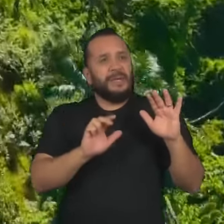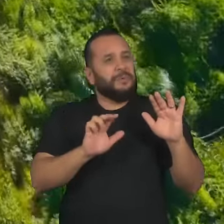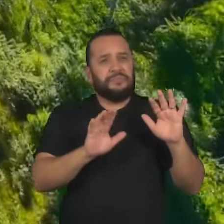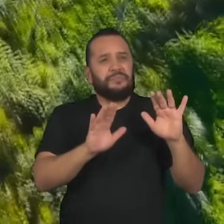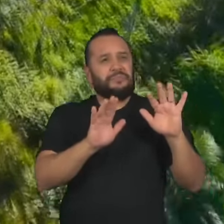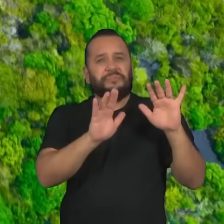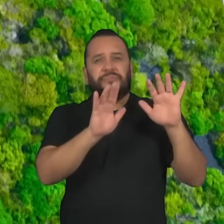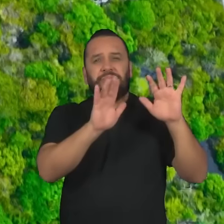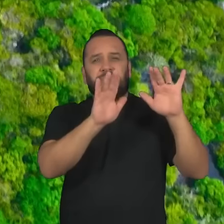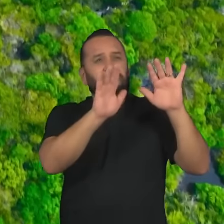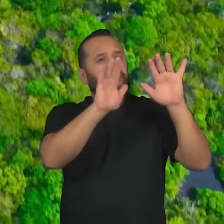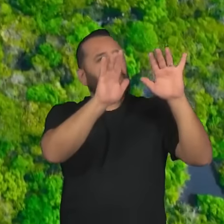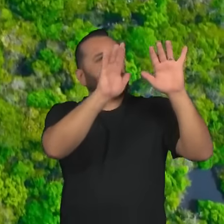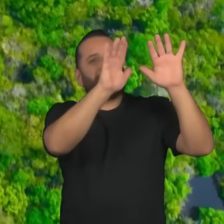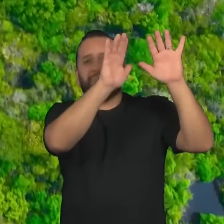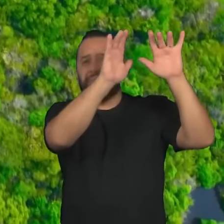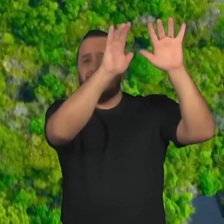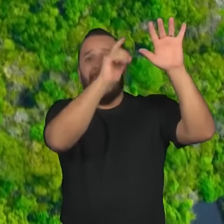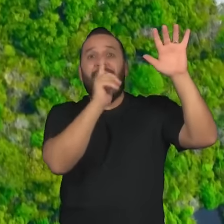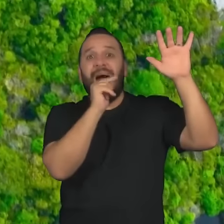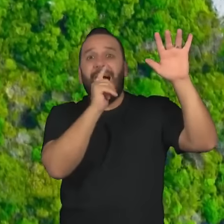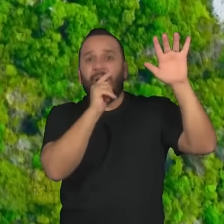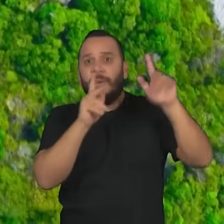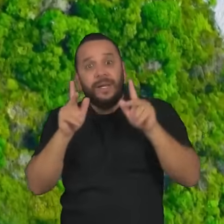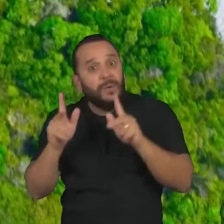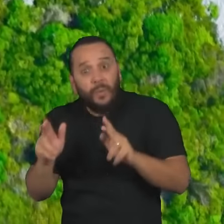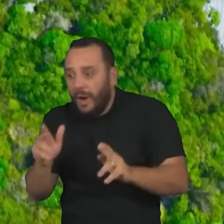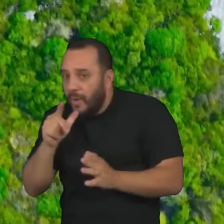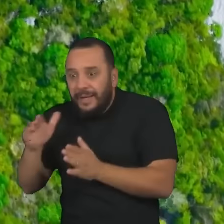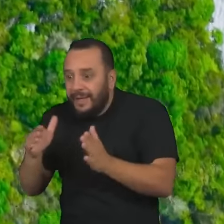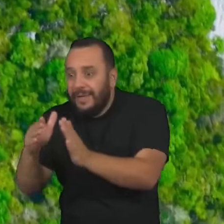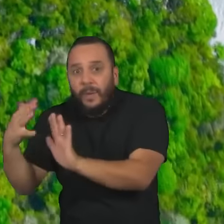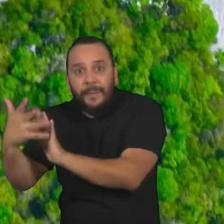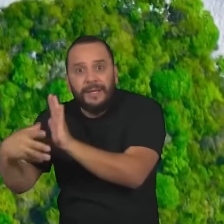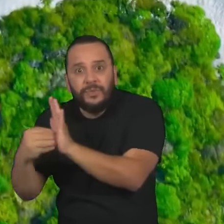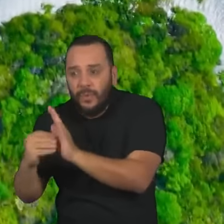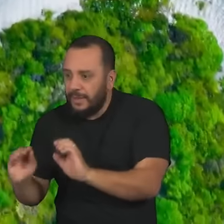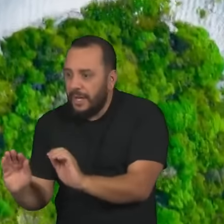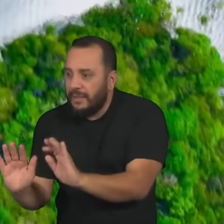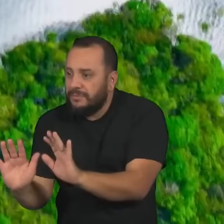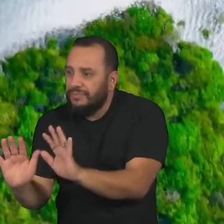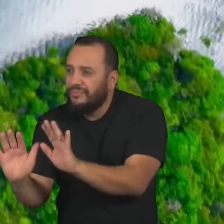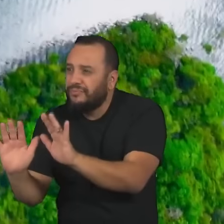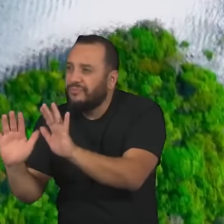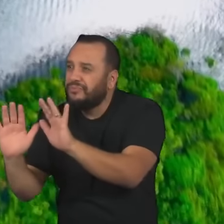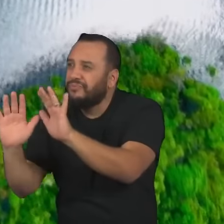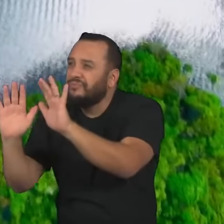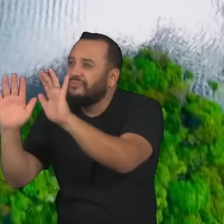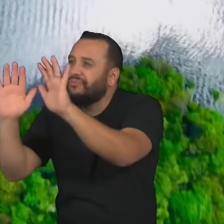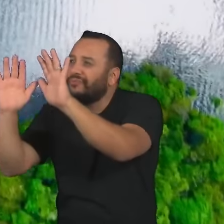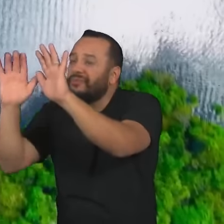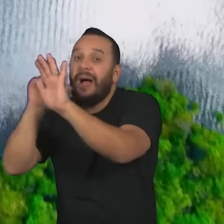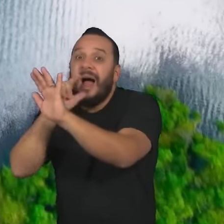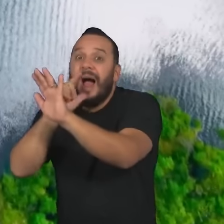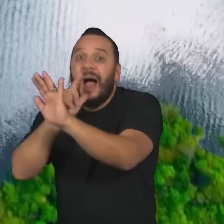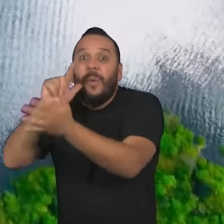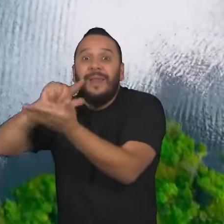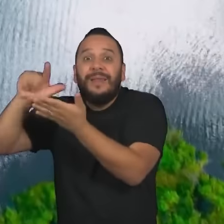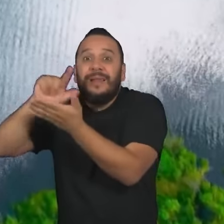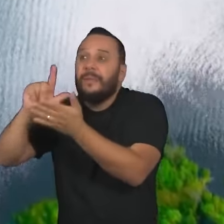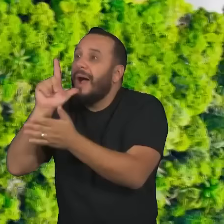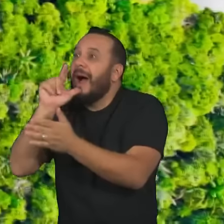oceano. E o rio Amazonas sozinho é responsável por 20% de toda a água doce jogada